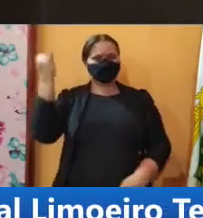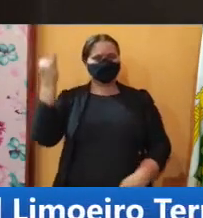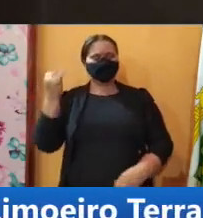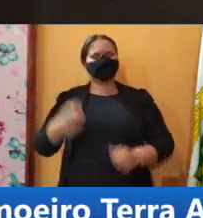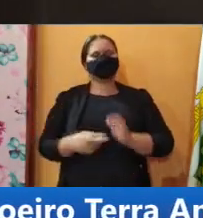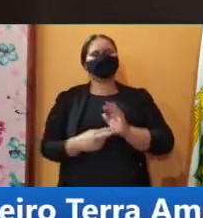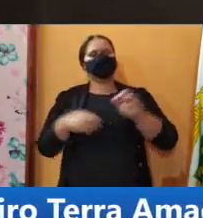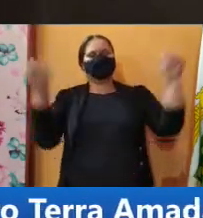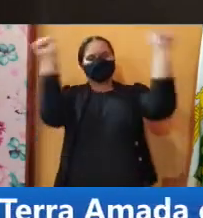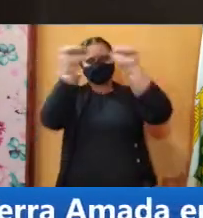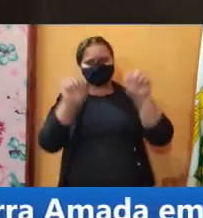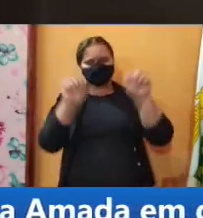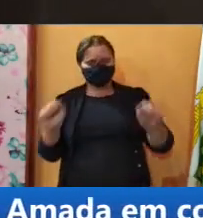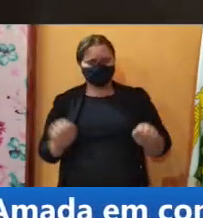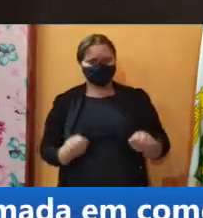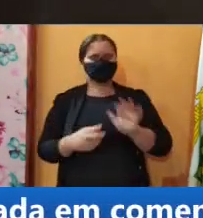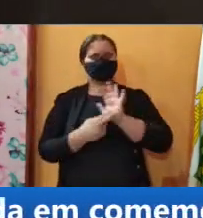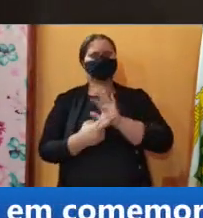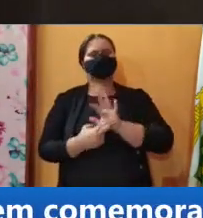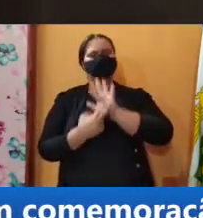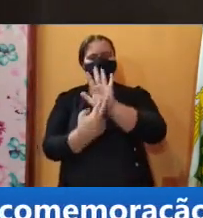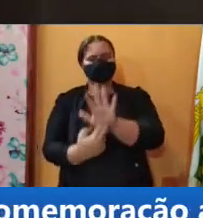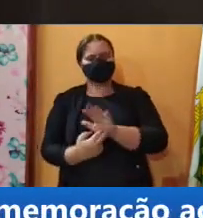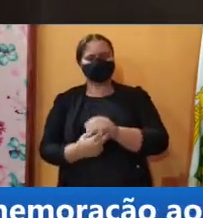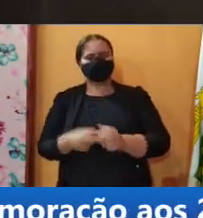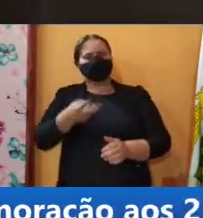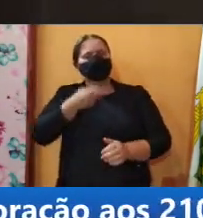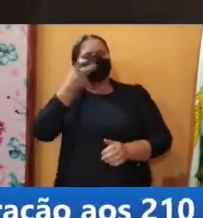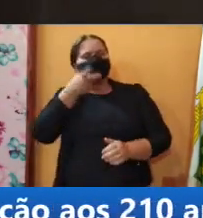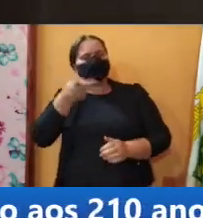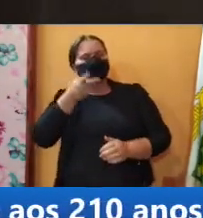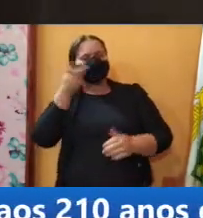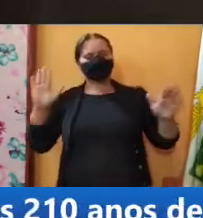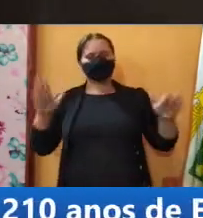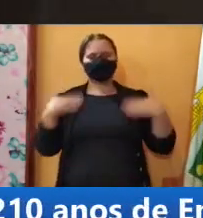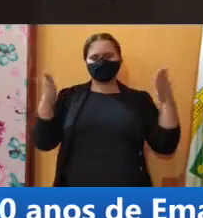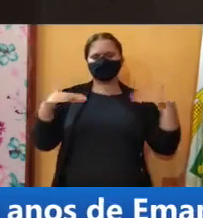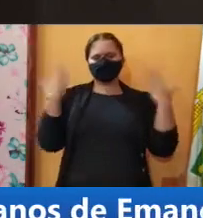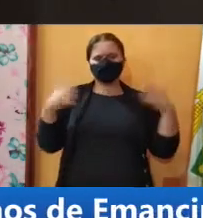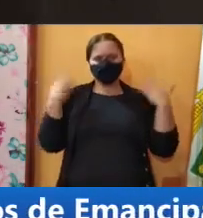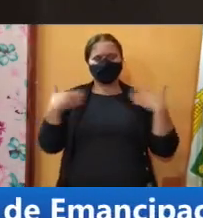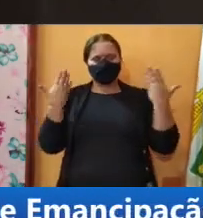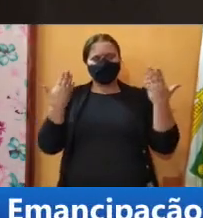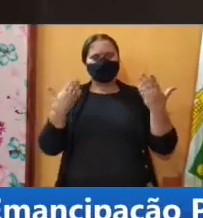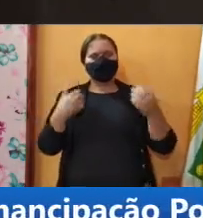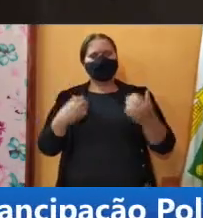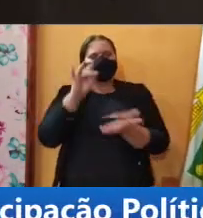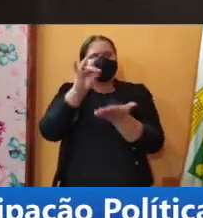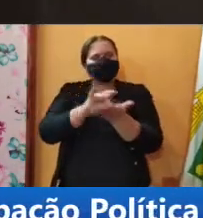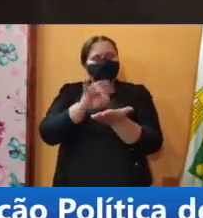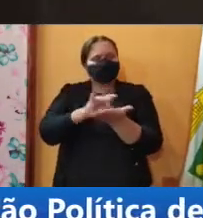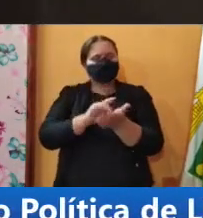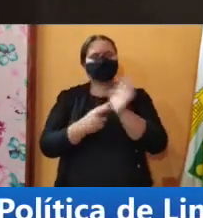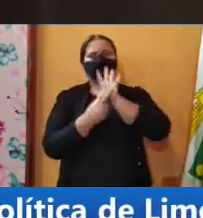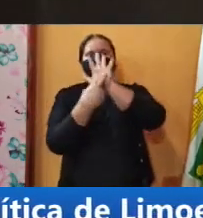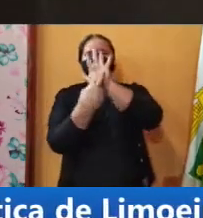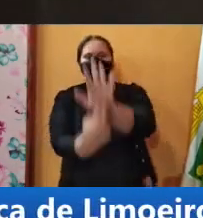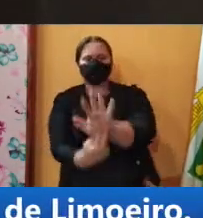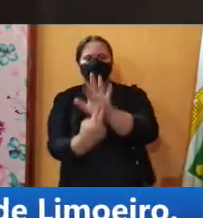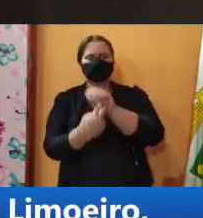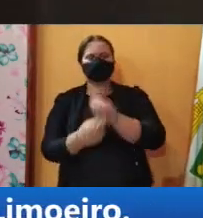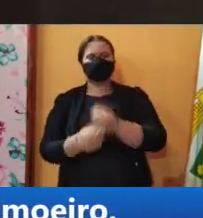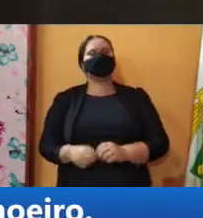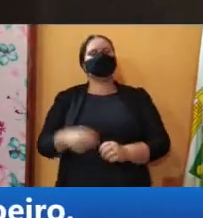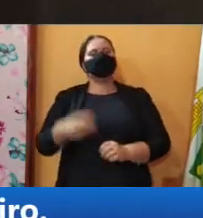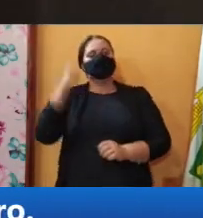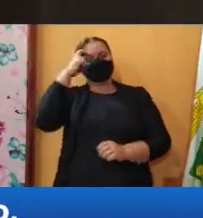os nossos artistas. Falar para vocês da alegria que é realizar essa mostra cultural virtual,